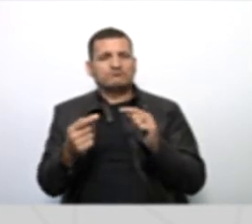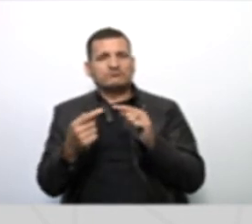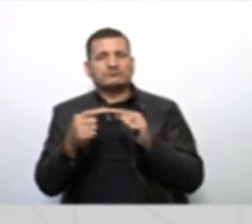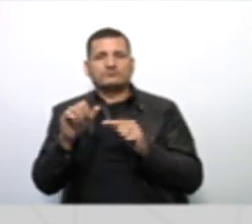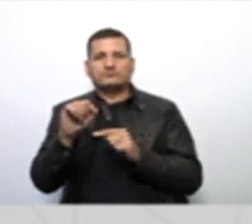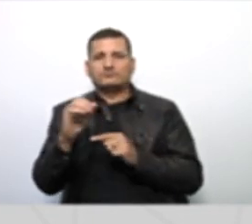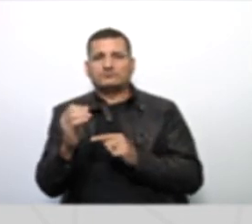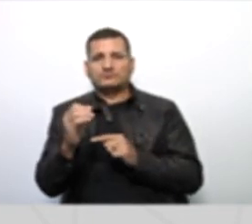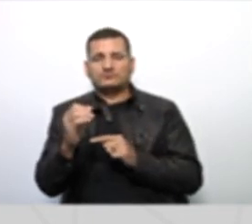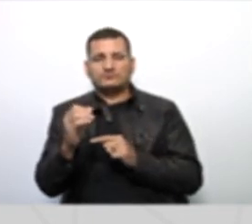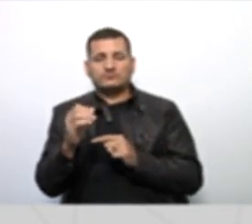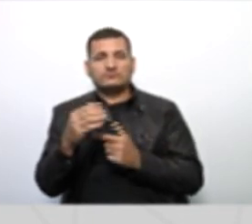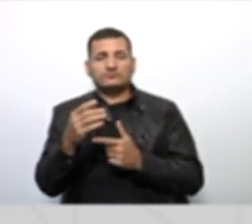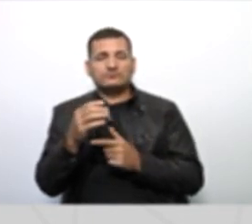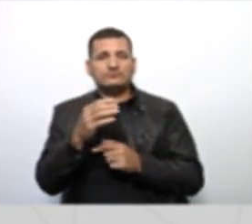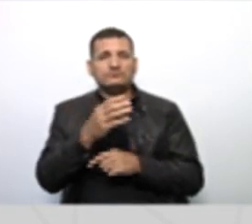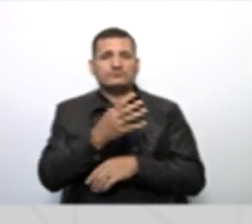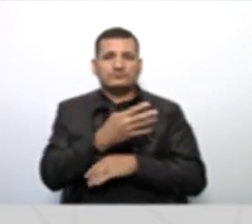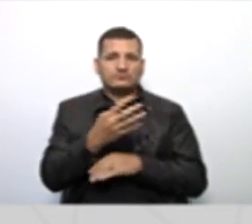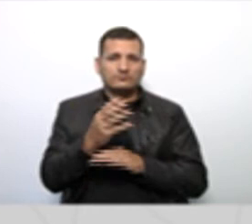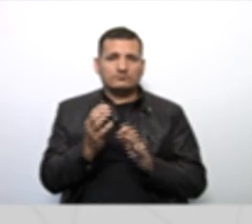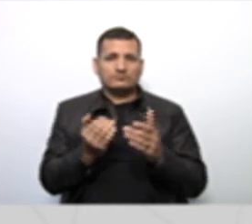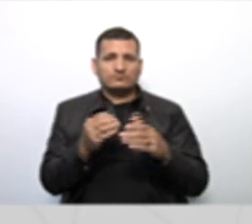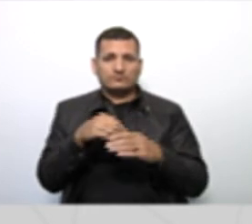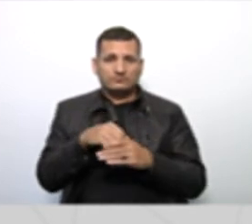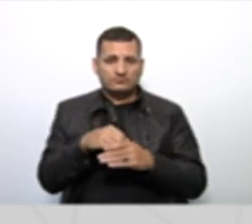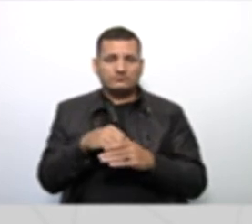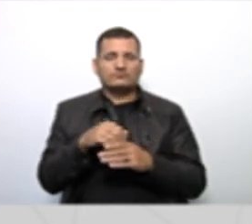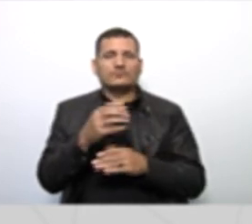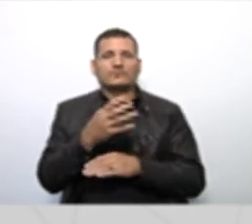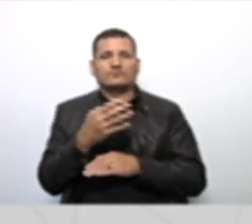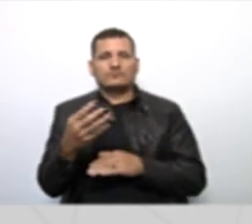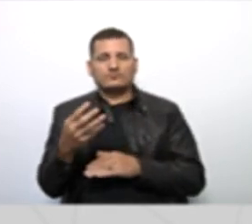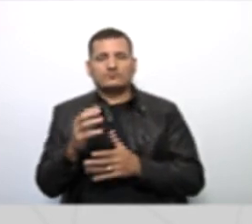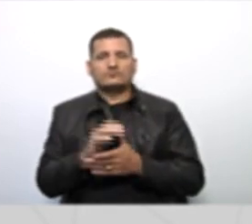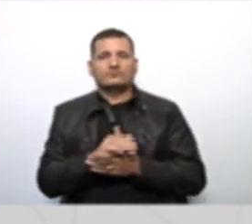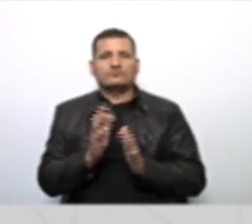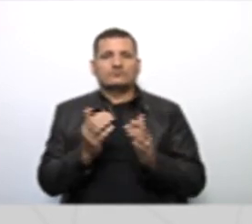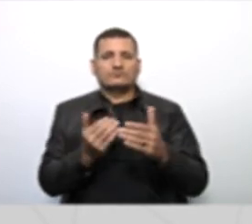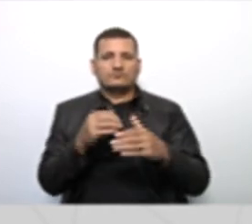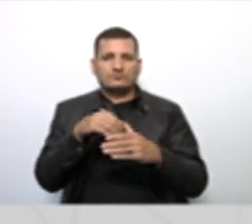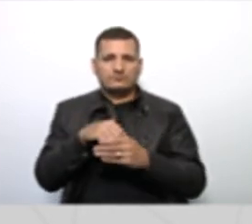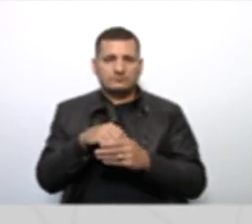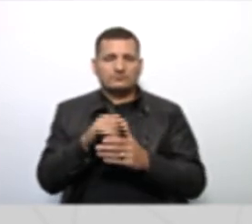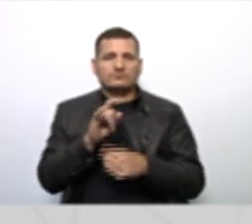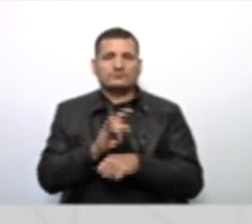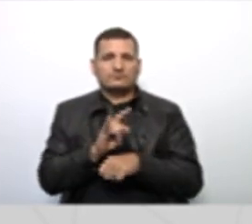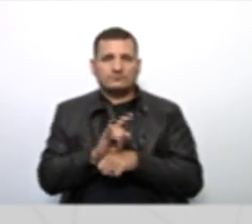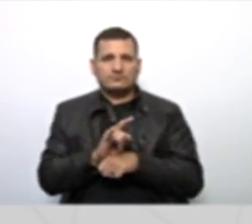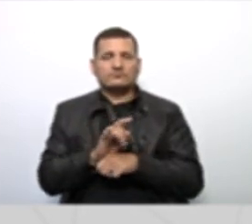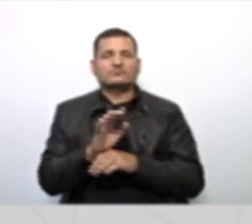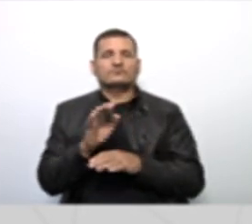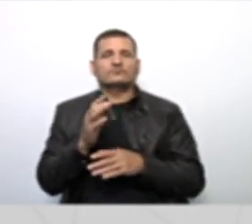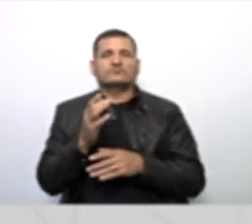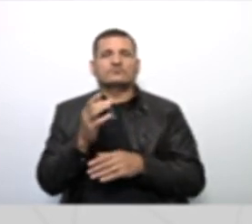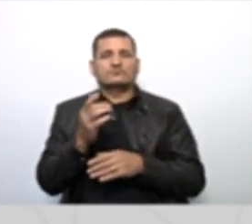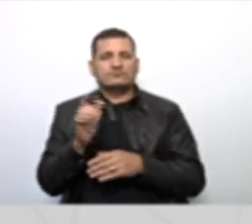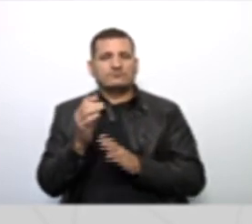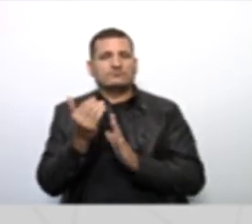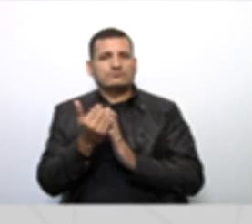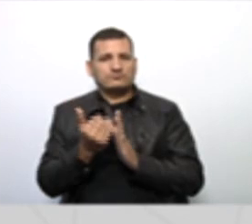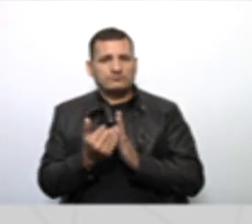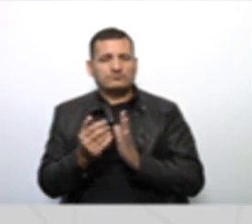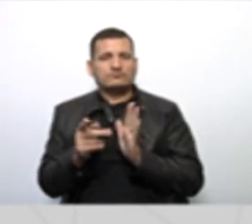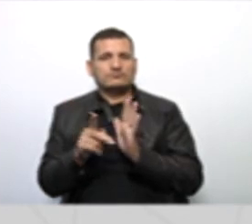operacional. Então, se você for empacotar no Windows, vai ser empacotado no Windows. Se for empacotado no Android, você tem que arrumar um programa de